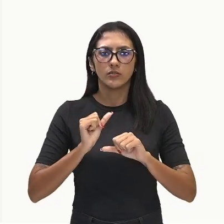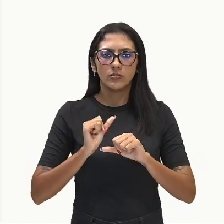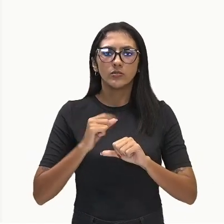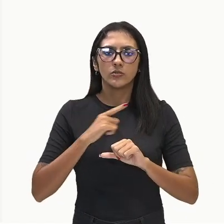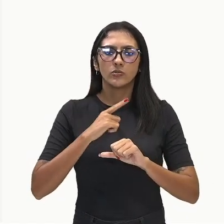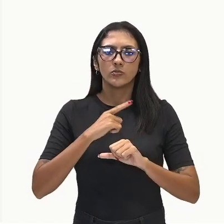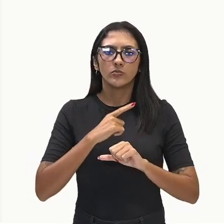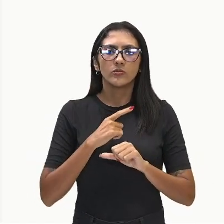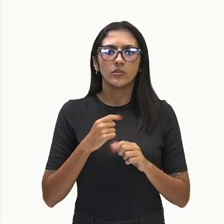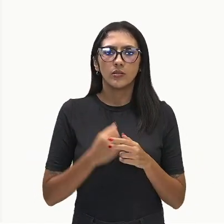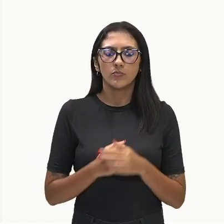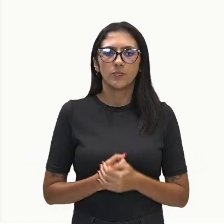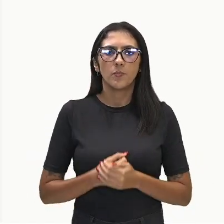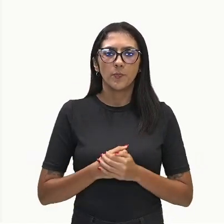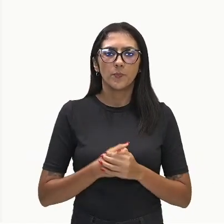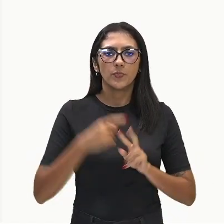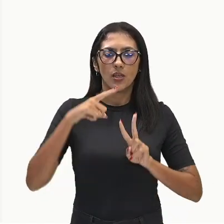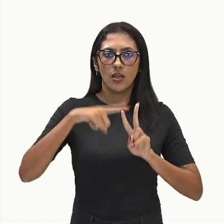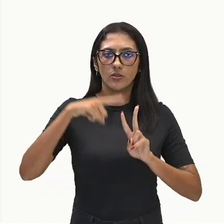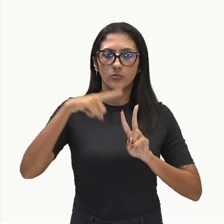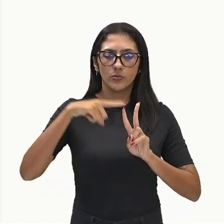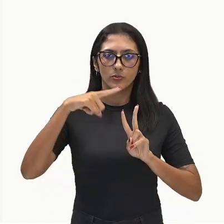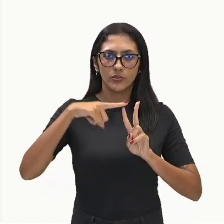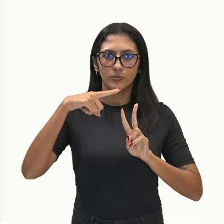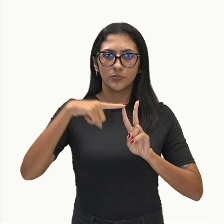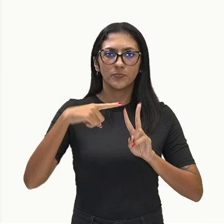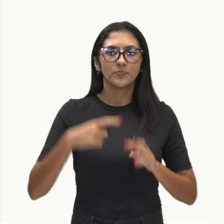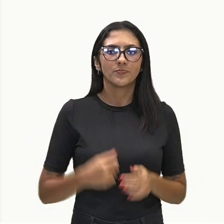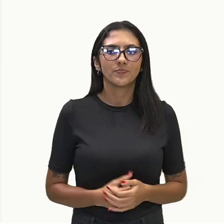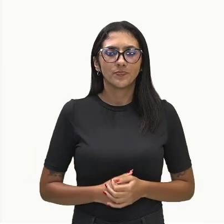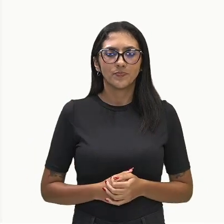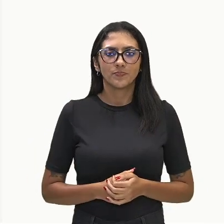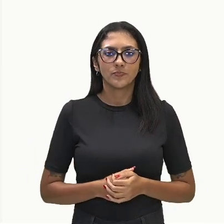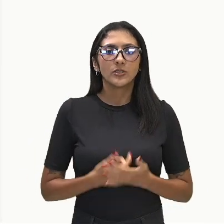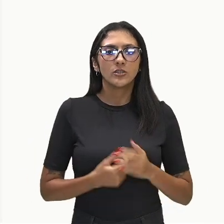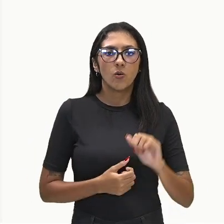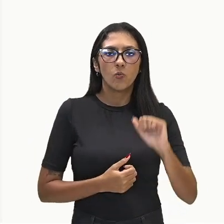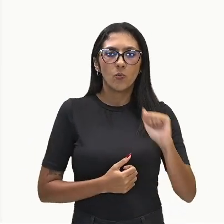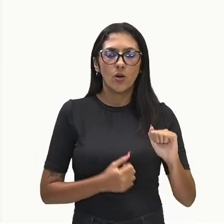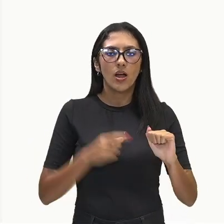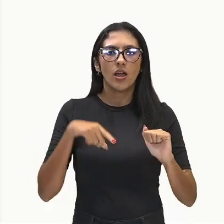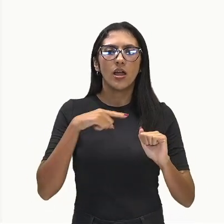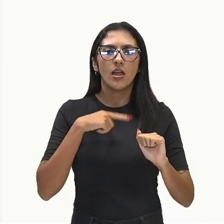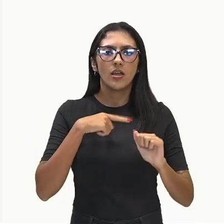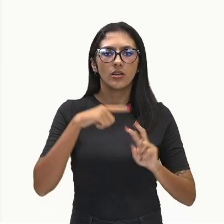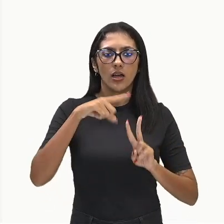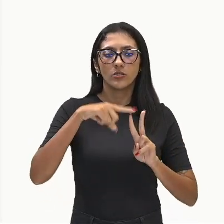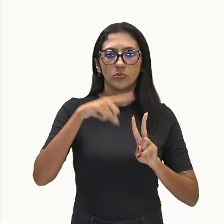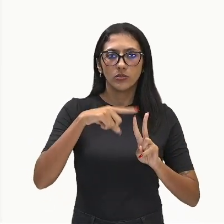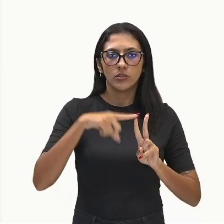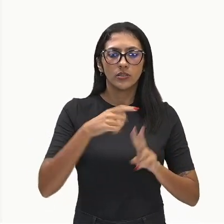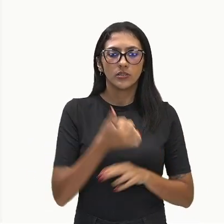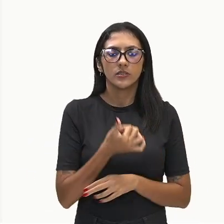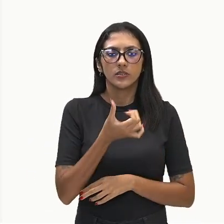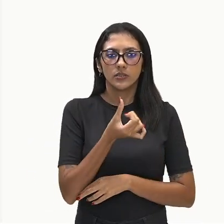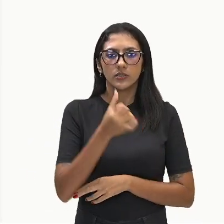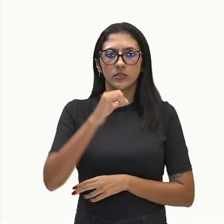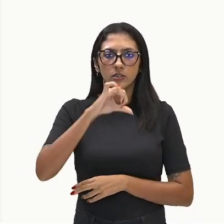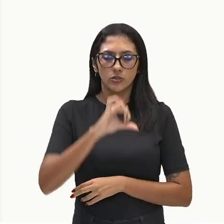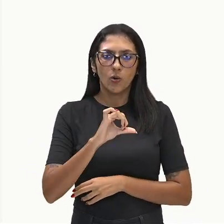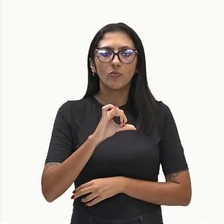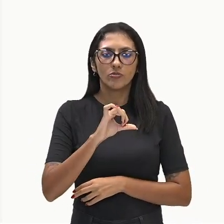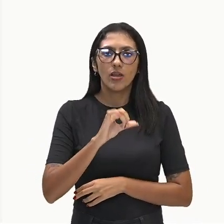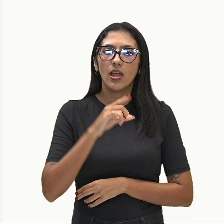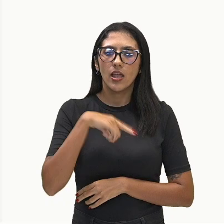de radical, raiz quadrada. Então, o A é igual a raiz quadrada de 169. E a raiz quadrada